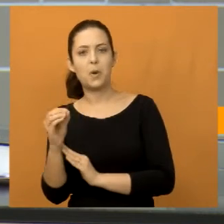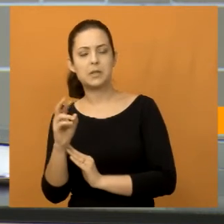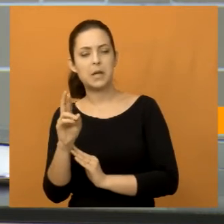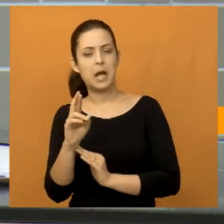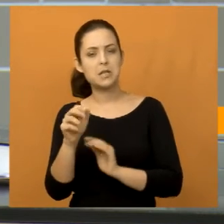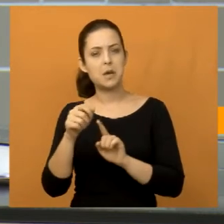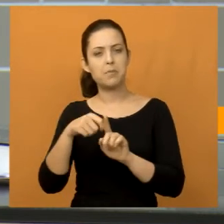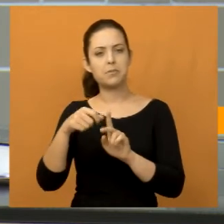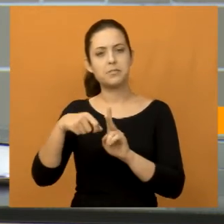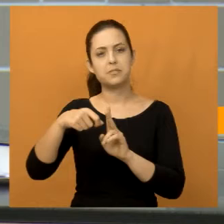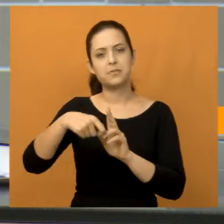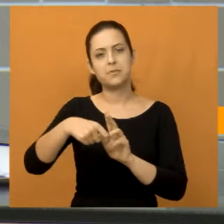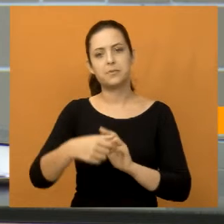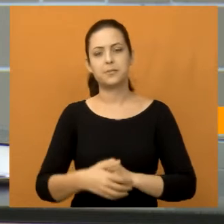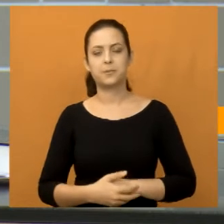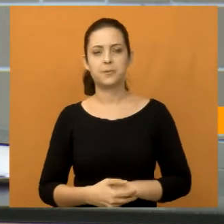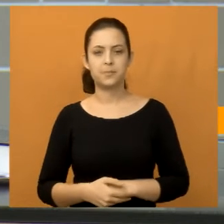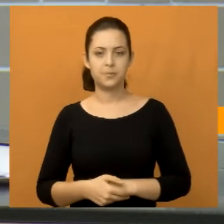400.